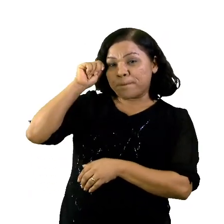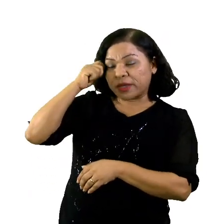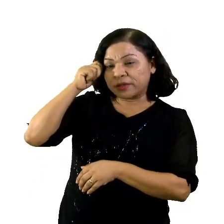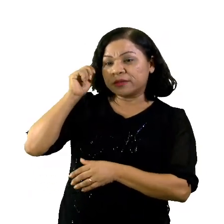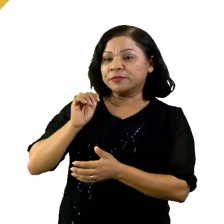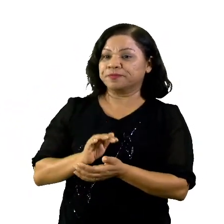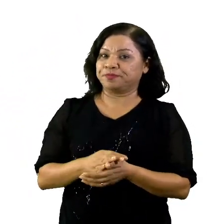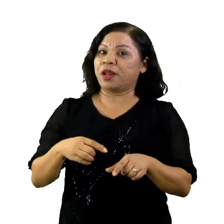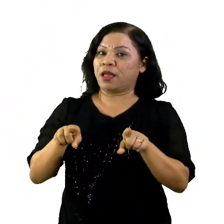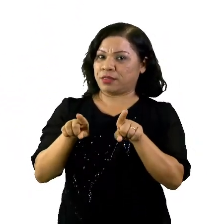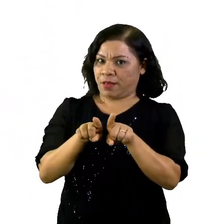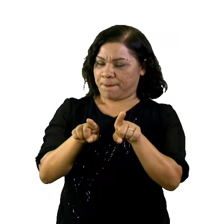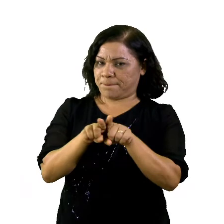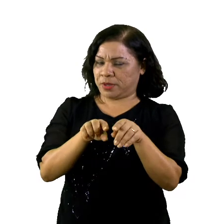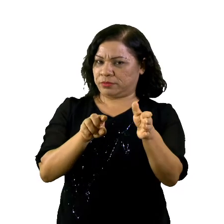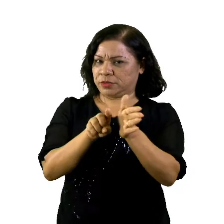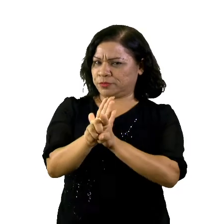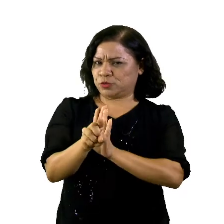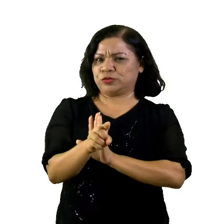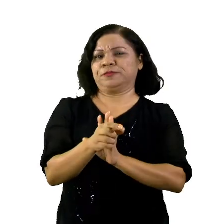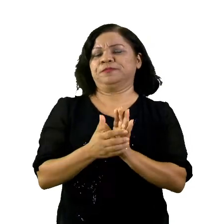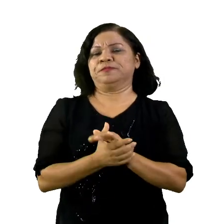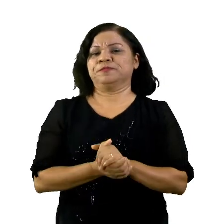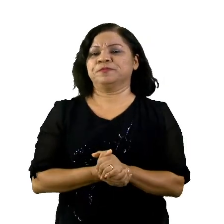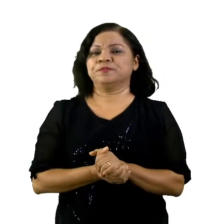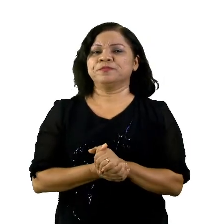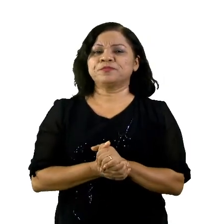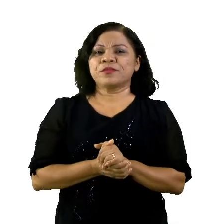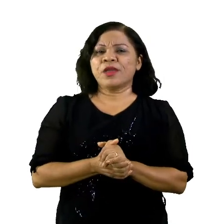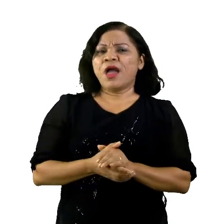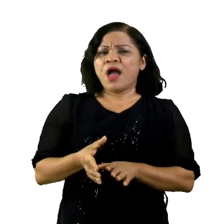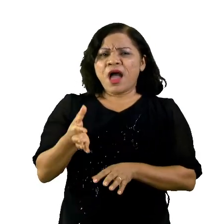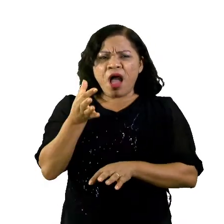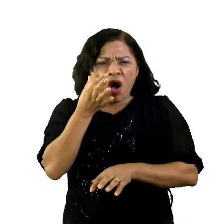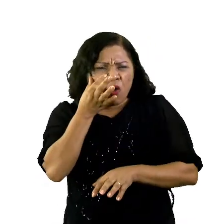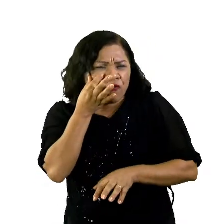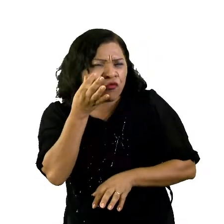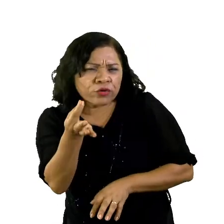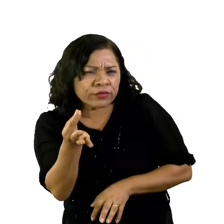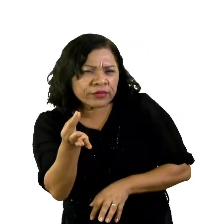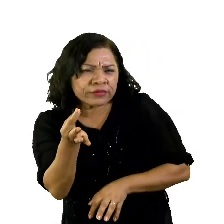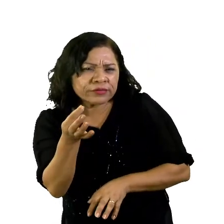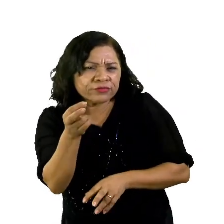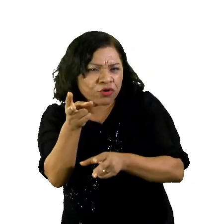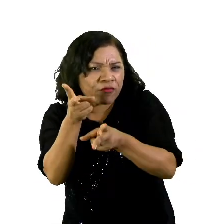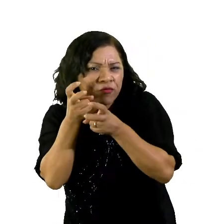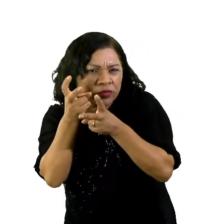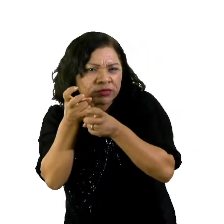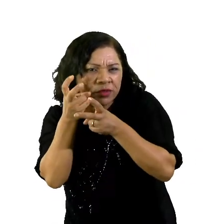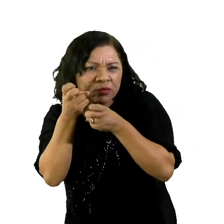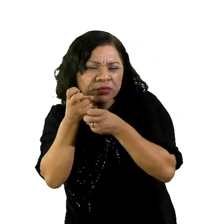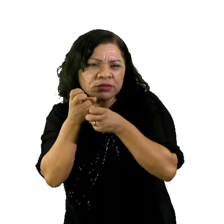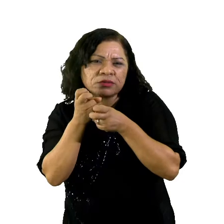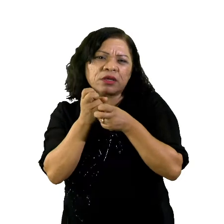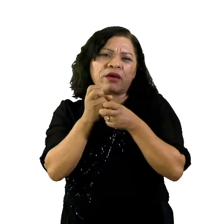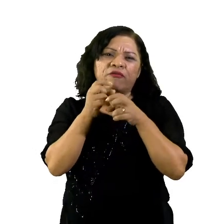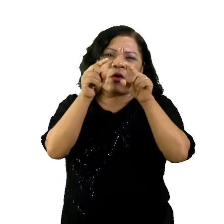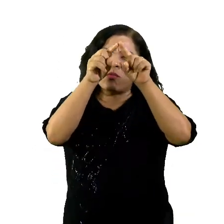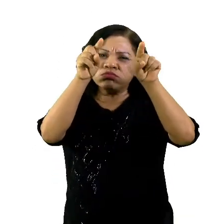perguntas. O que foi interessante que você observou na obra? O que te chamou a atenção?